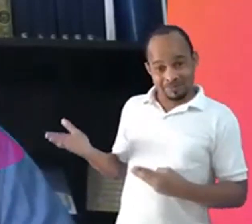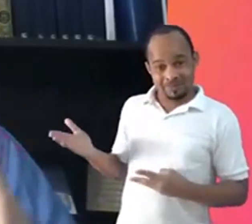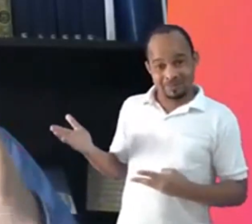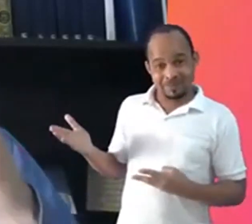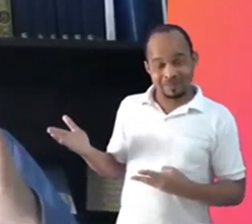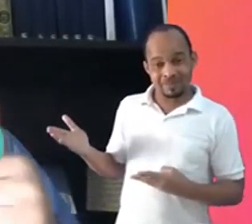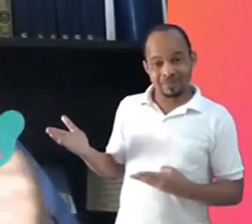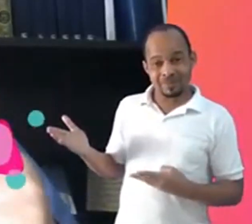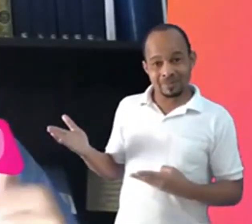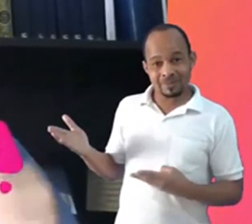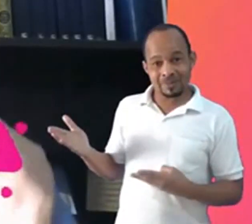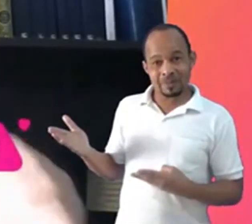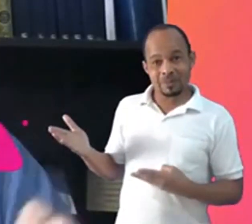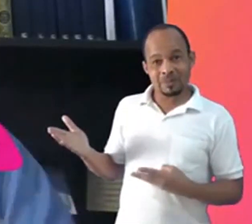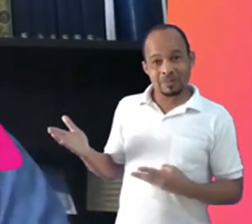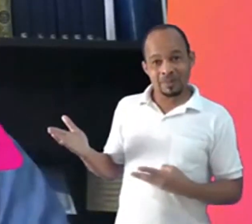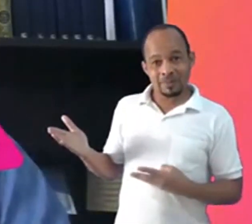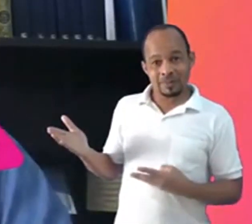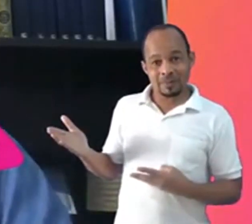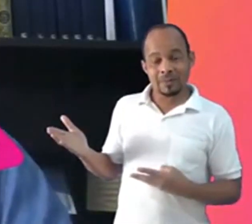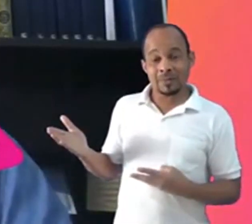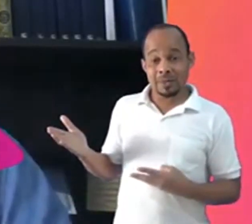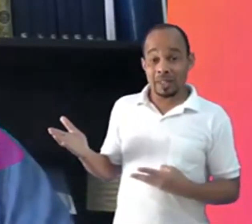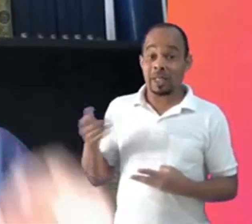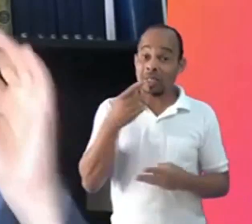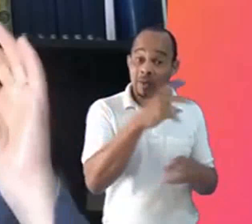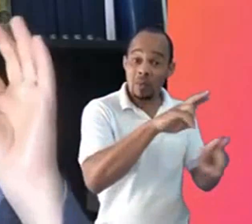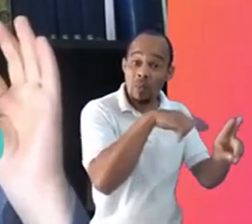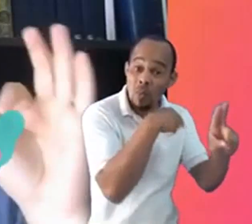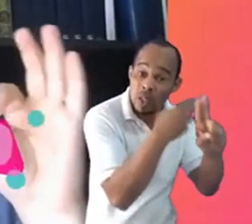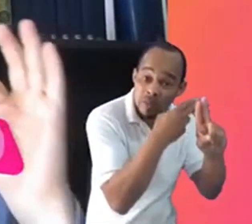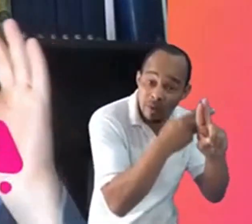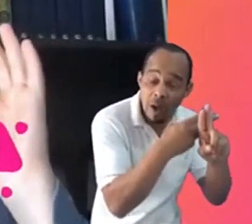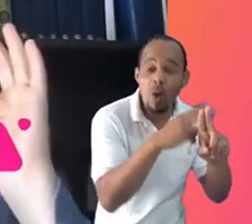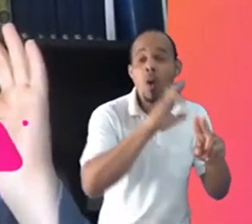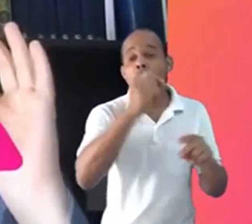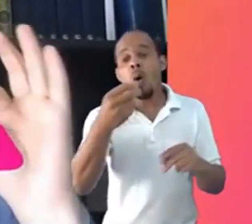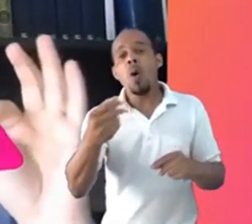@progridaalfenasunifal, o @progridapoços, sem cedilha, e o